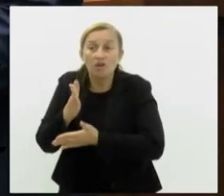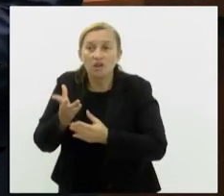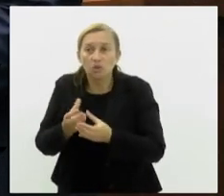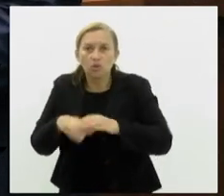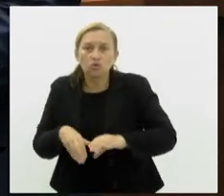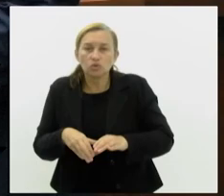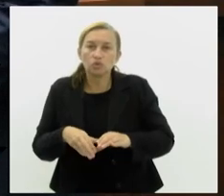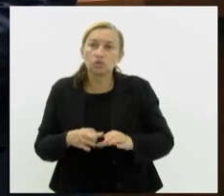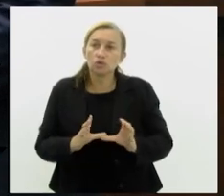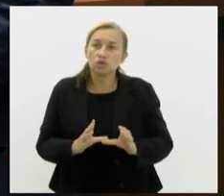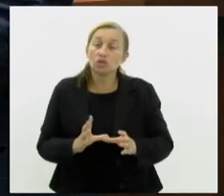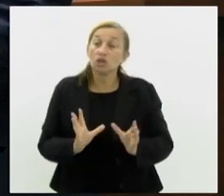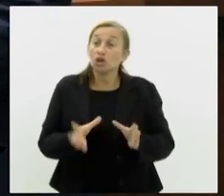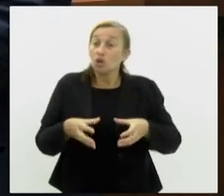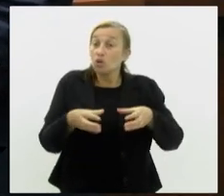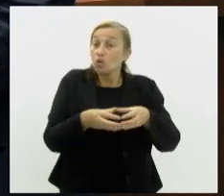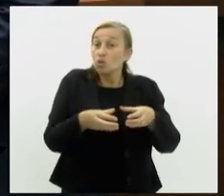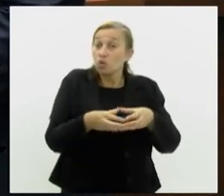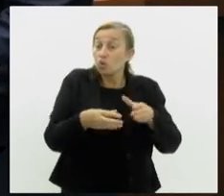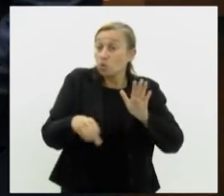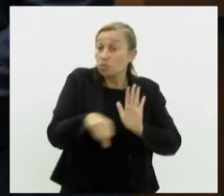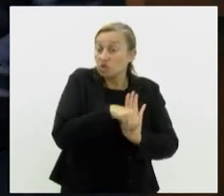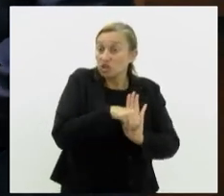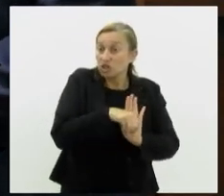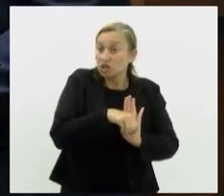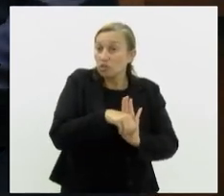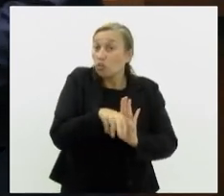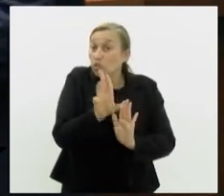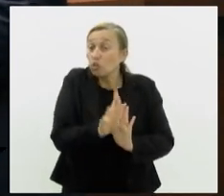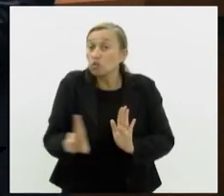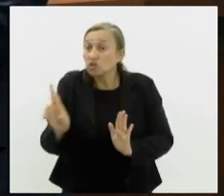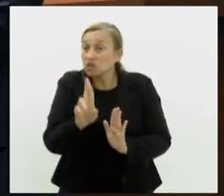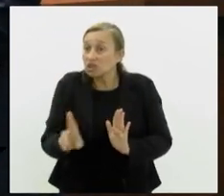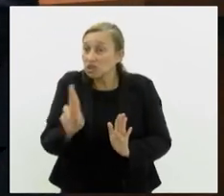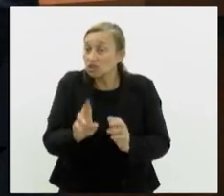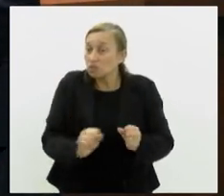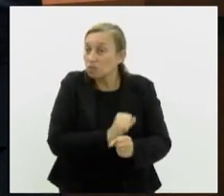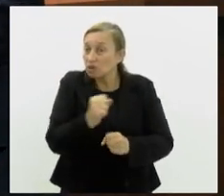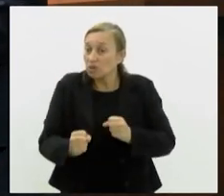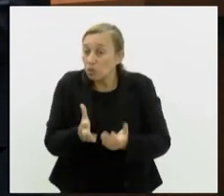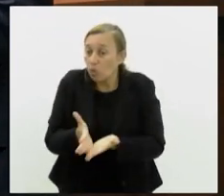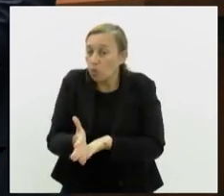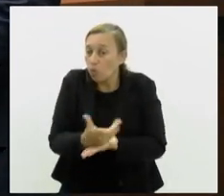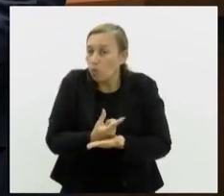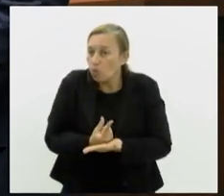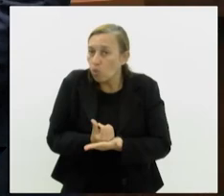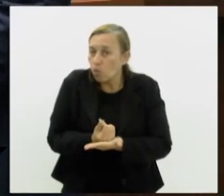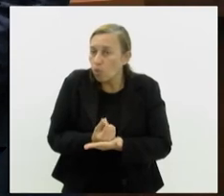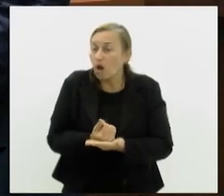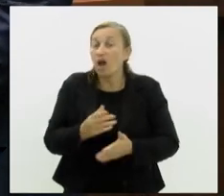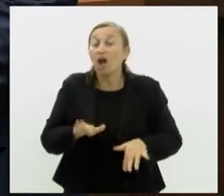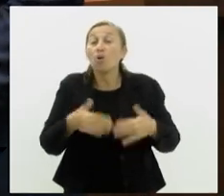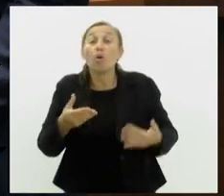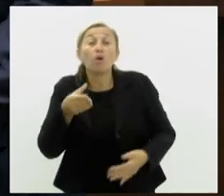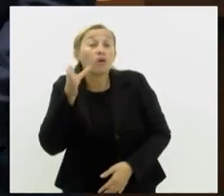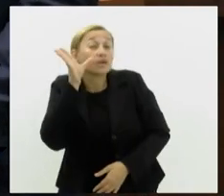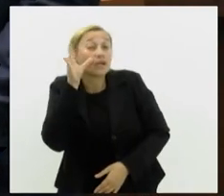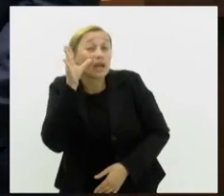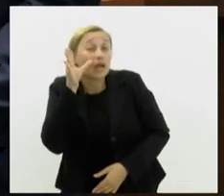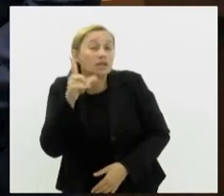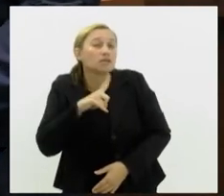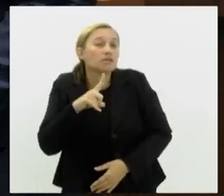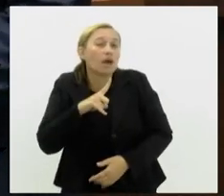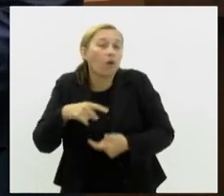máfia que opera no Rio de Janeiro utilizando o poder público para arrecadar. Agora, a quem interessa esses reboques